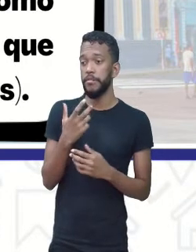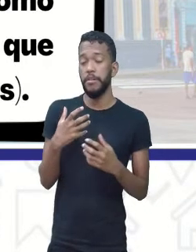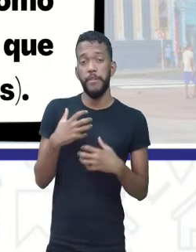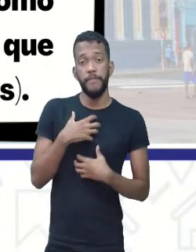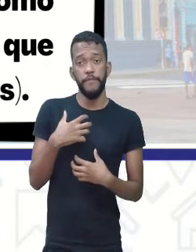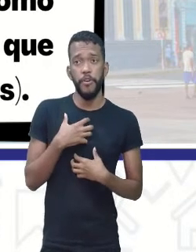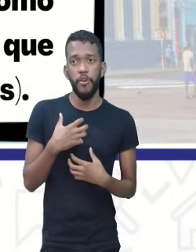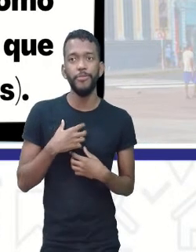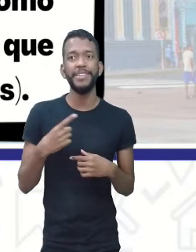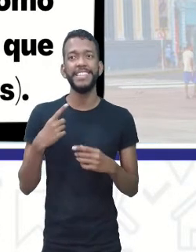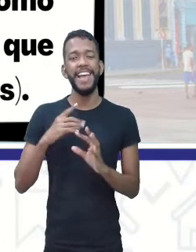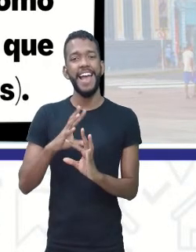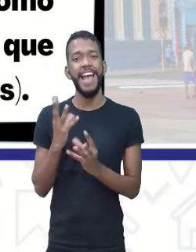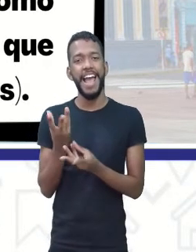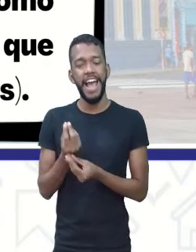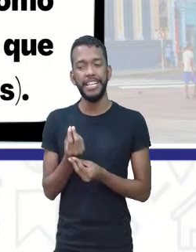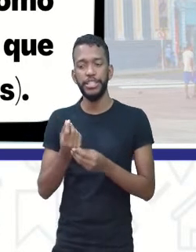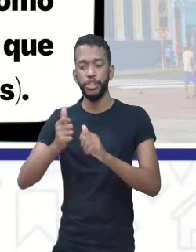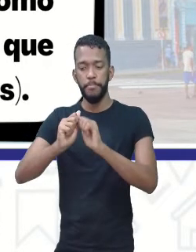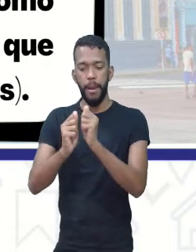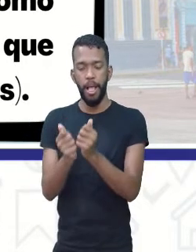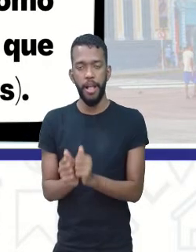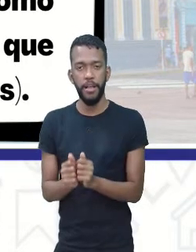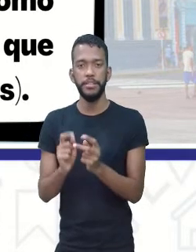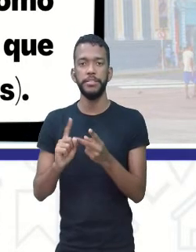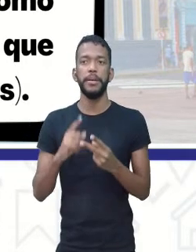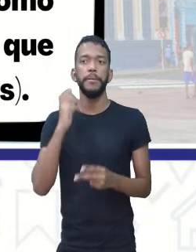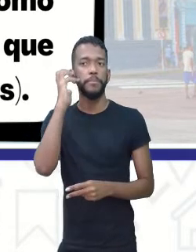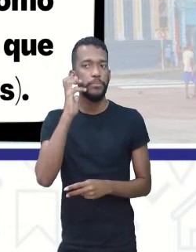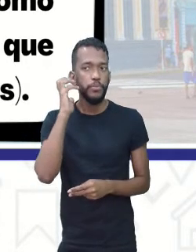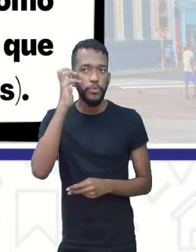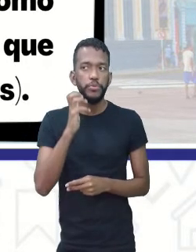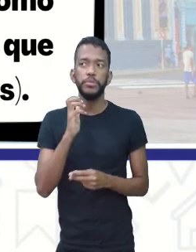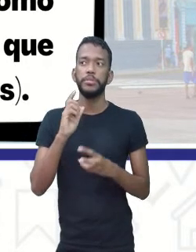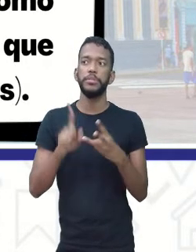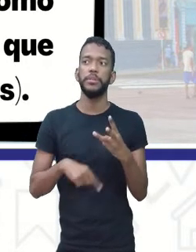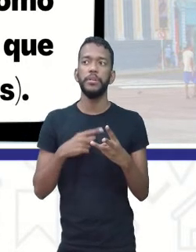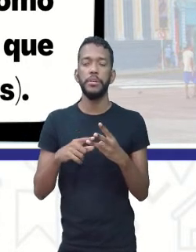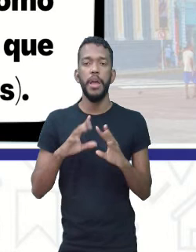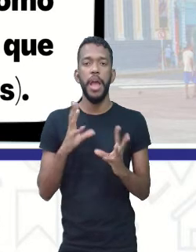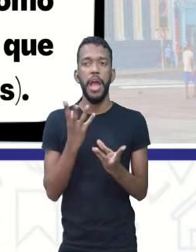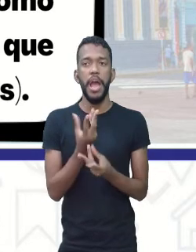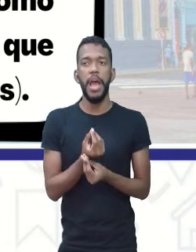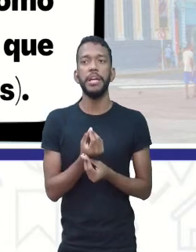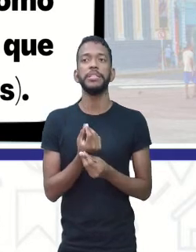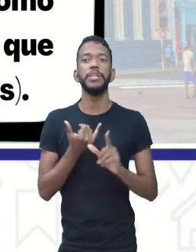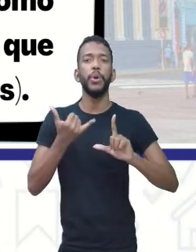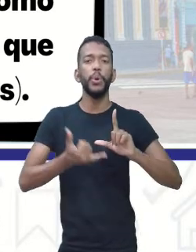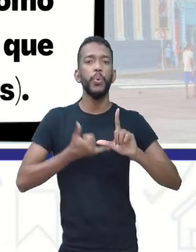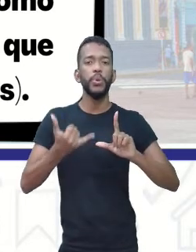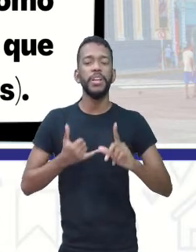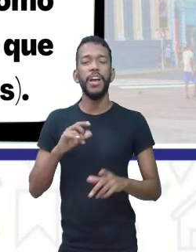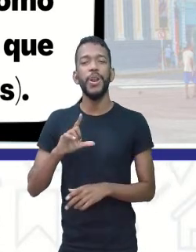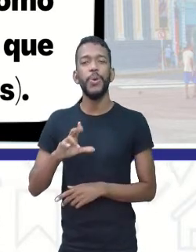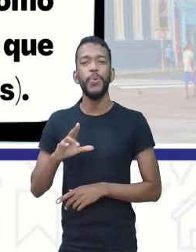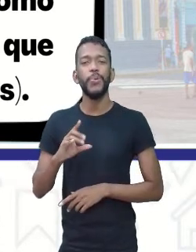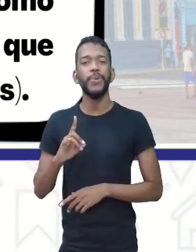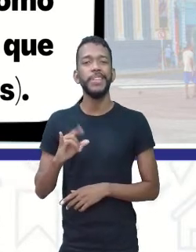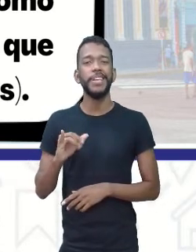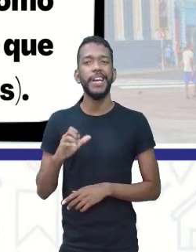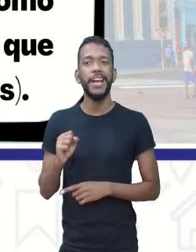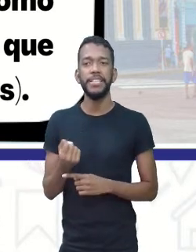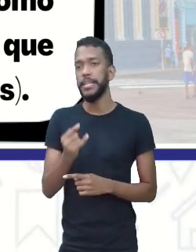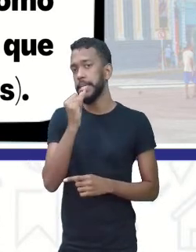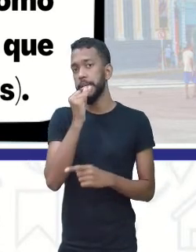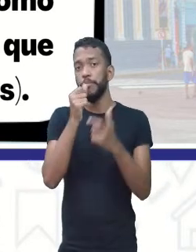as artes plásticas, né, as músicas, né, as artes lúdicas, lugares, por exemplo, lugares